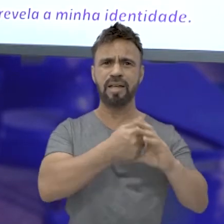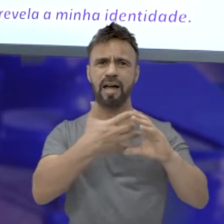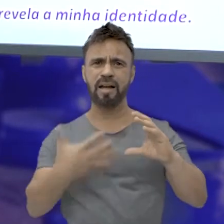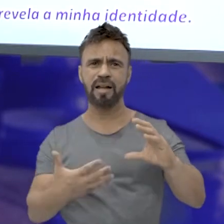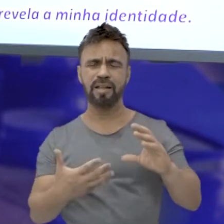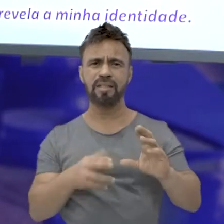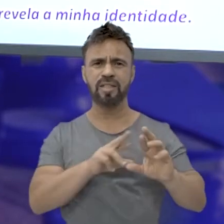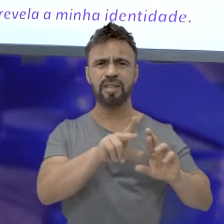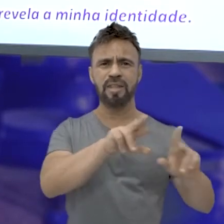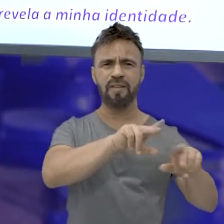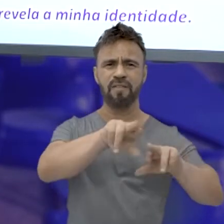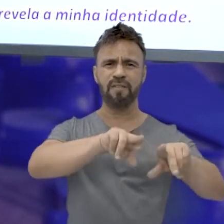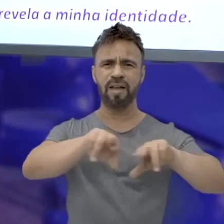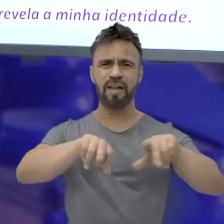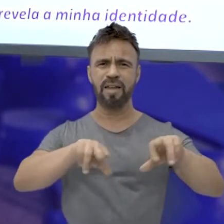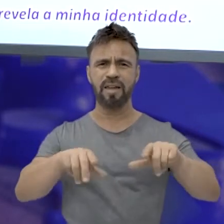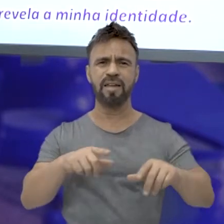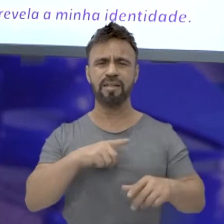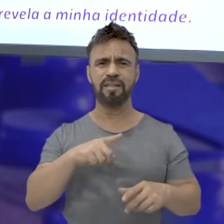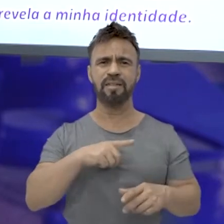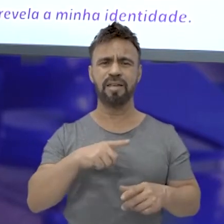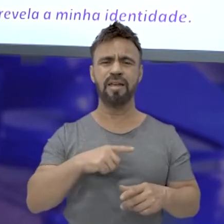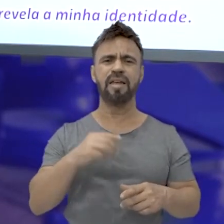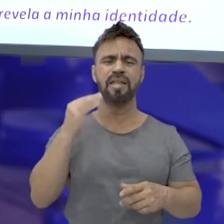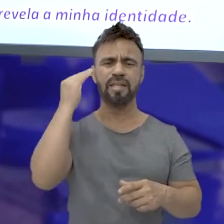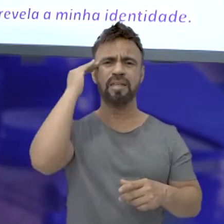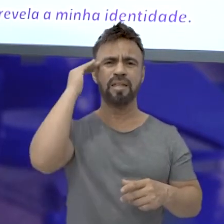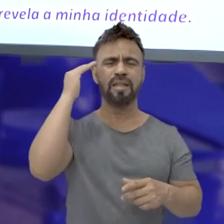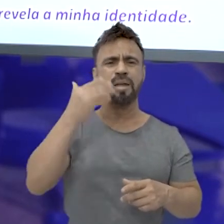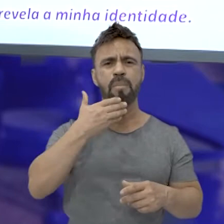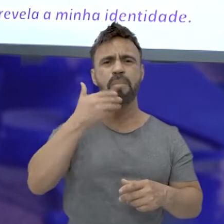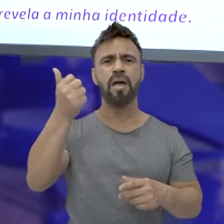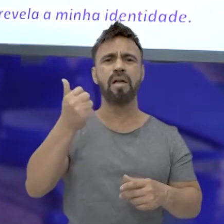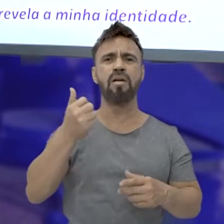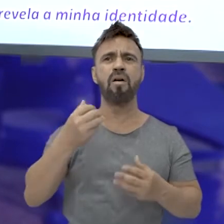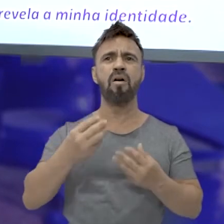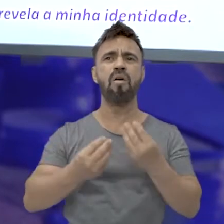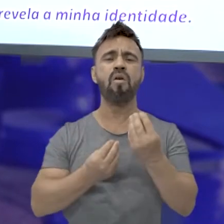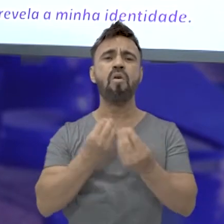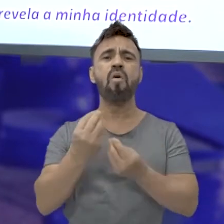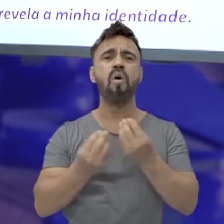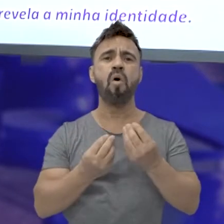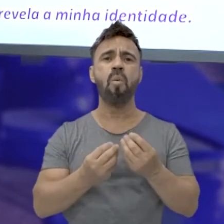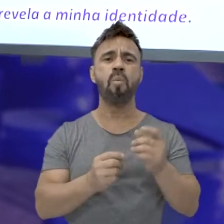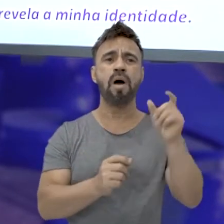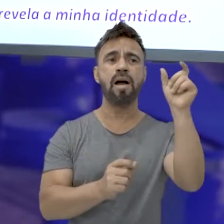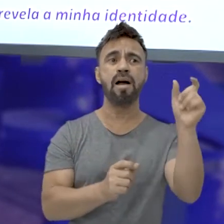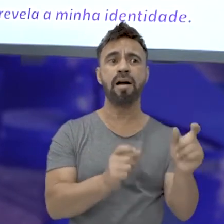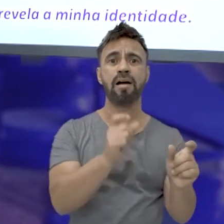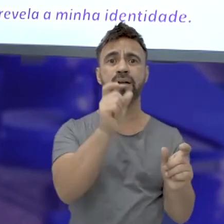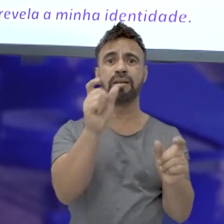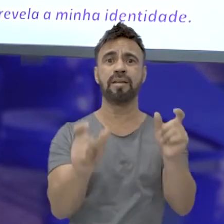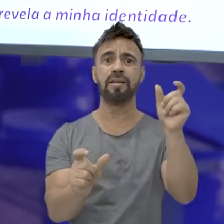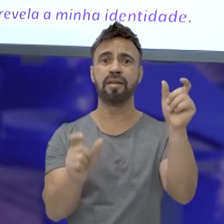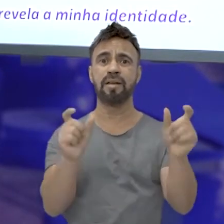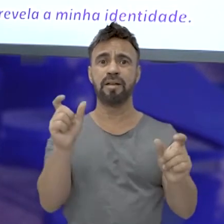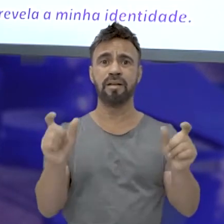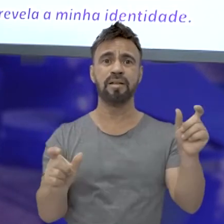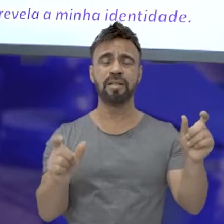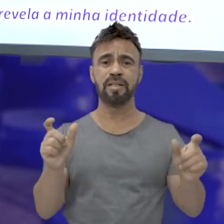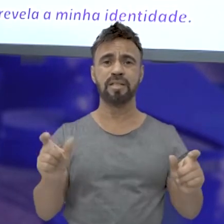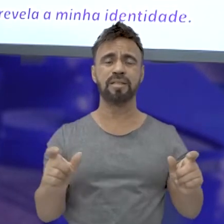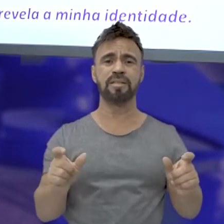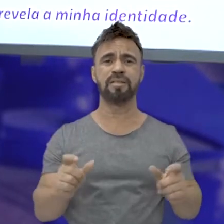que eu não possuo, e assim eu consigo me compreender como uma individualidade,